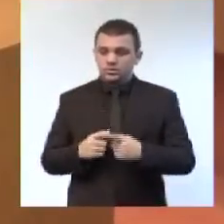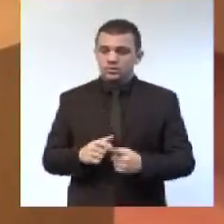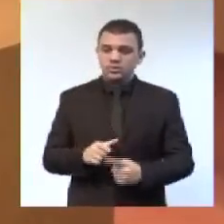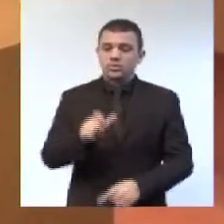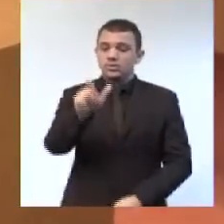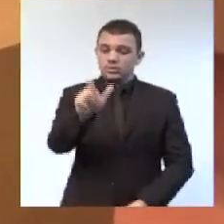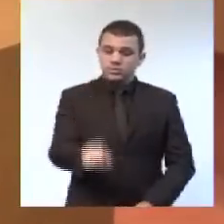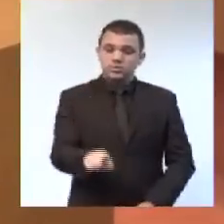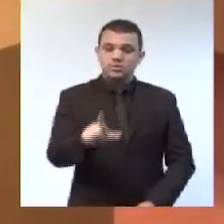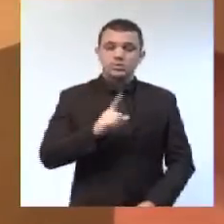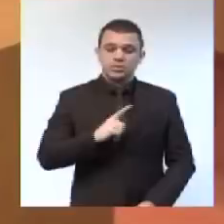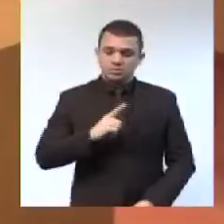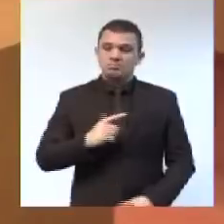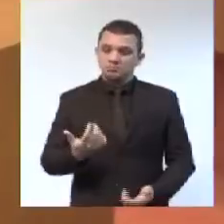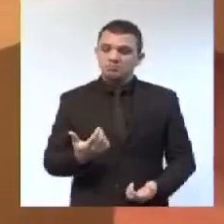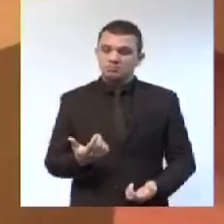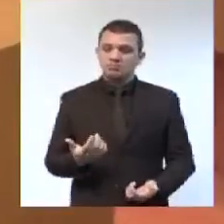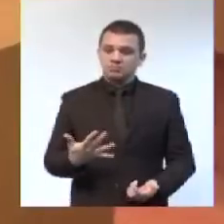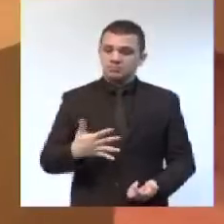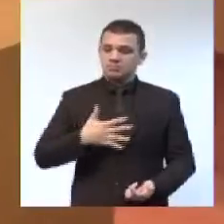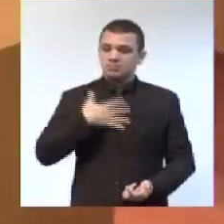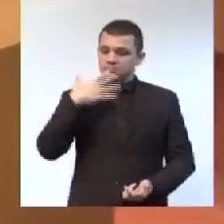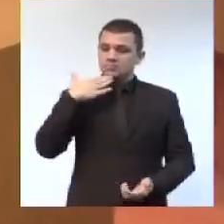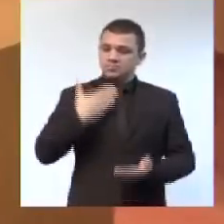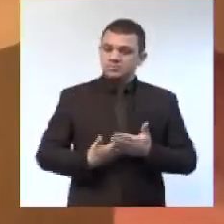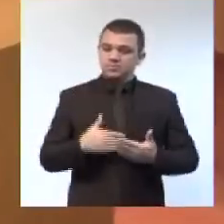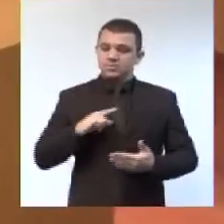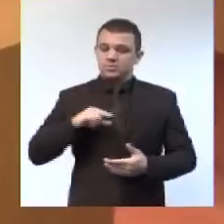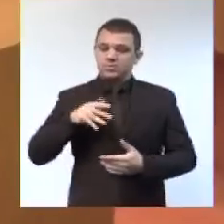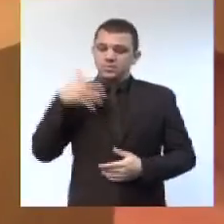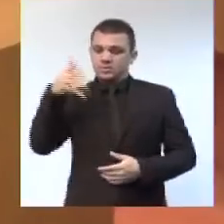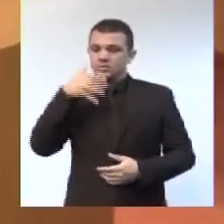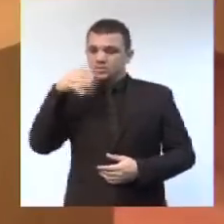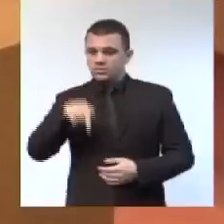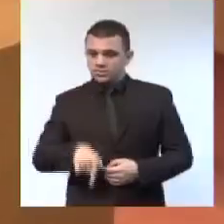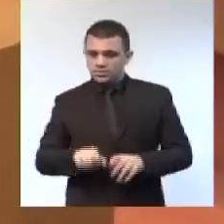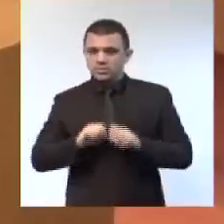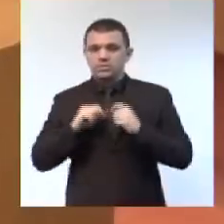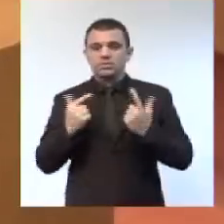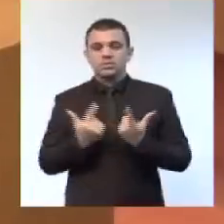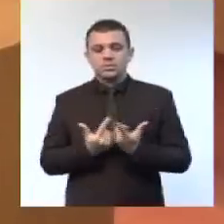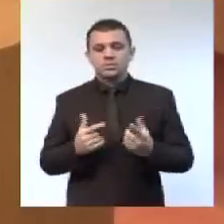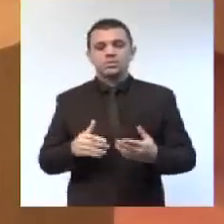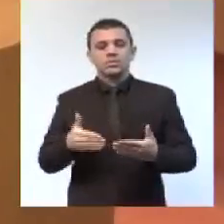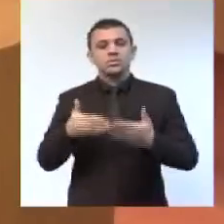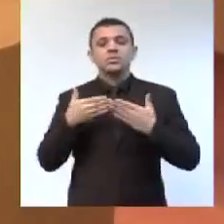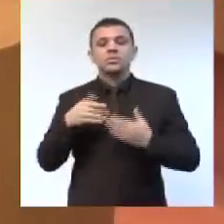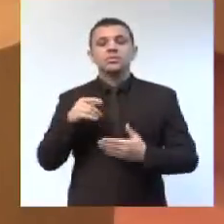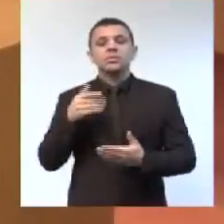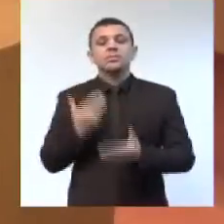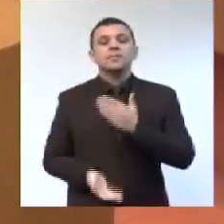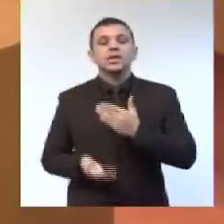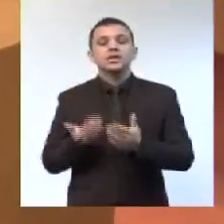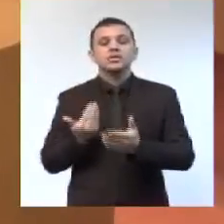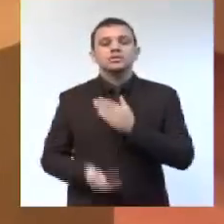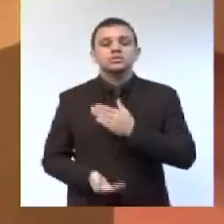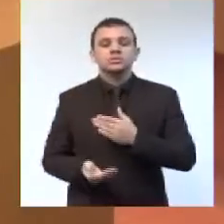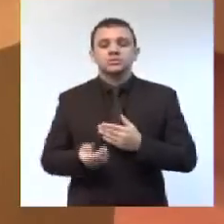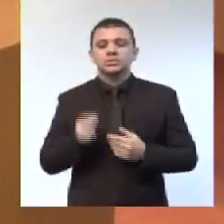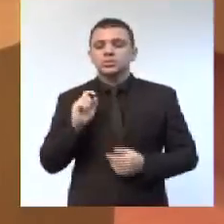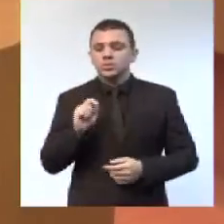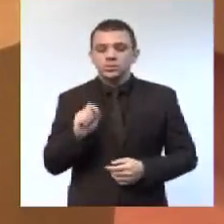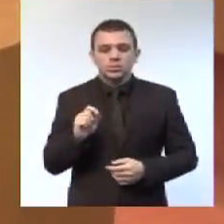verdade, uma grata surpresa aqui, nesta tribuna da casa. E se perde exatamente pelos excessos que